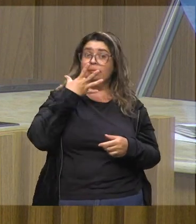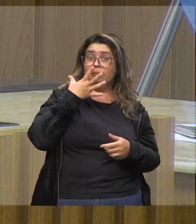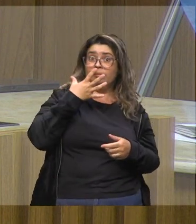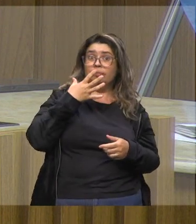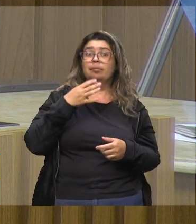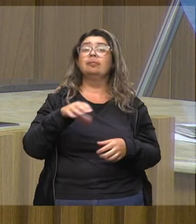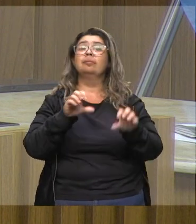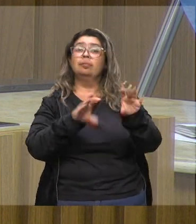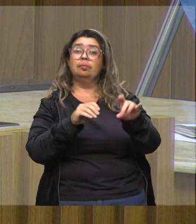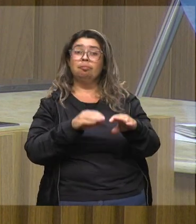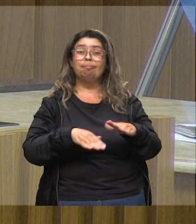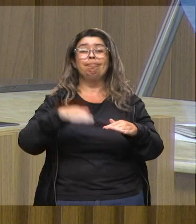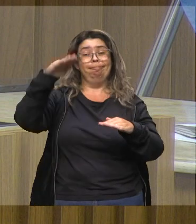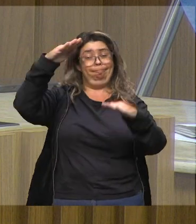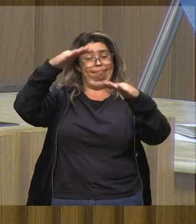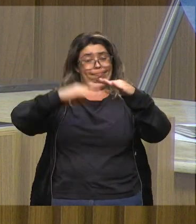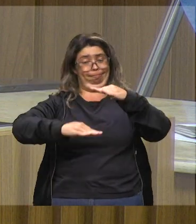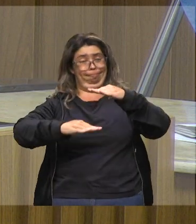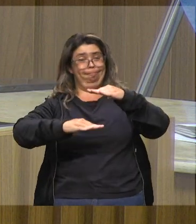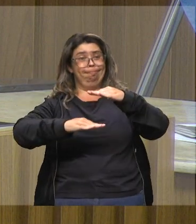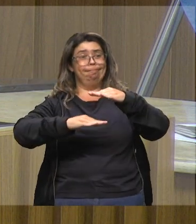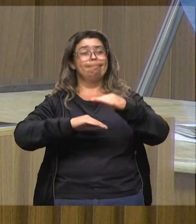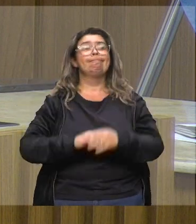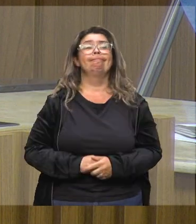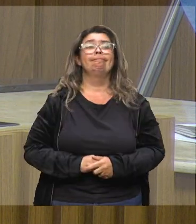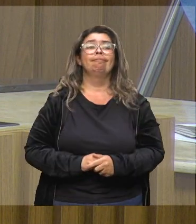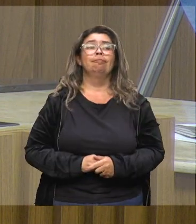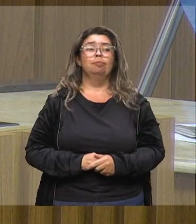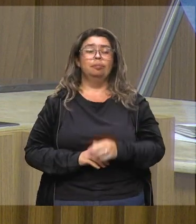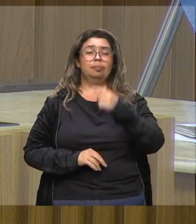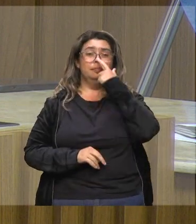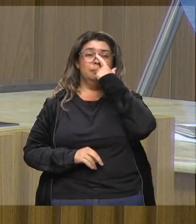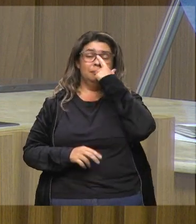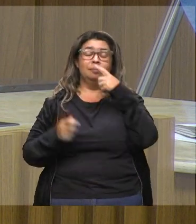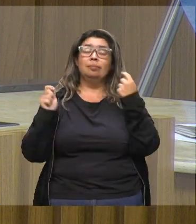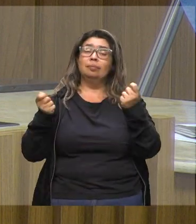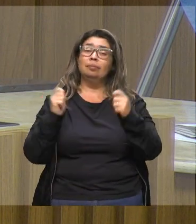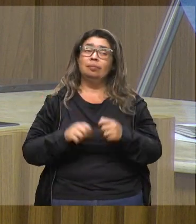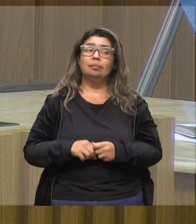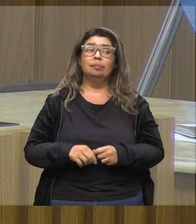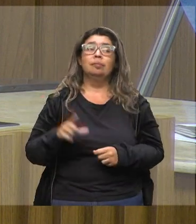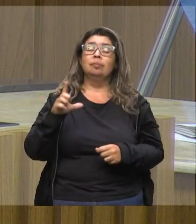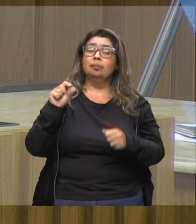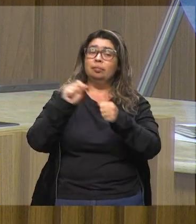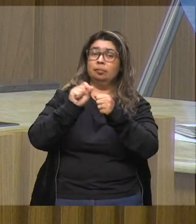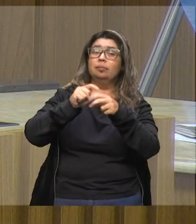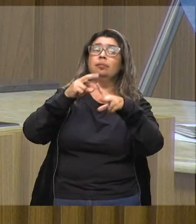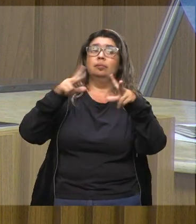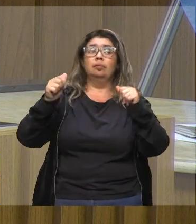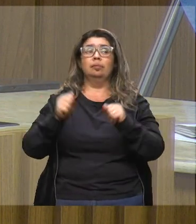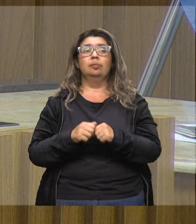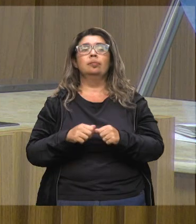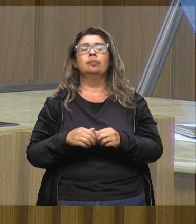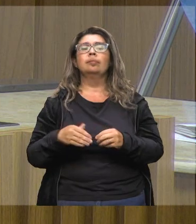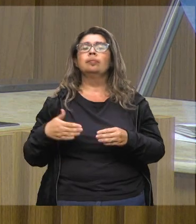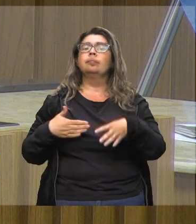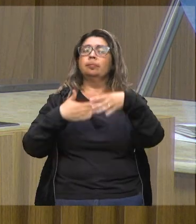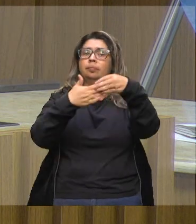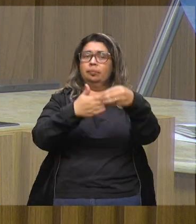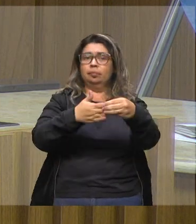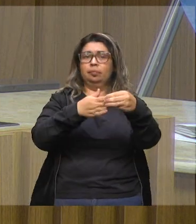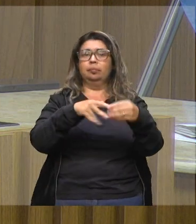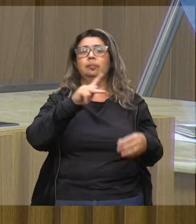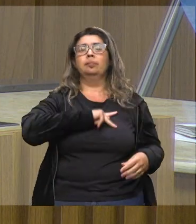cai efetivamente. Então, nós precisamos tomar providências, e nós levamos para